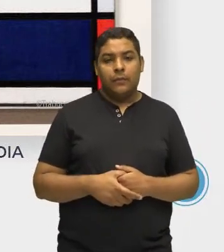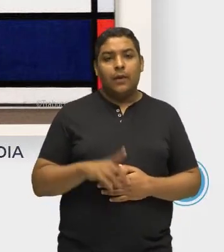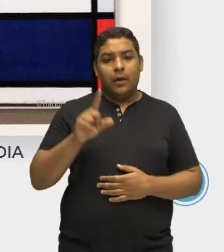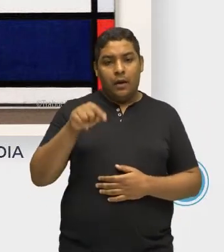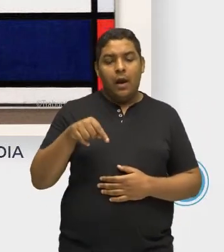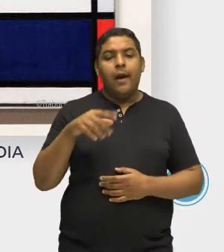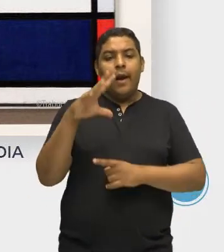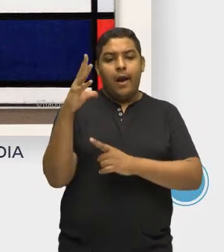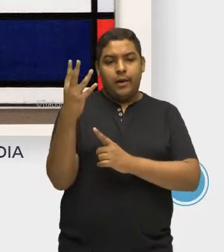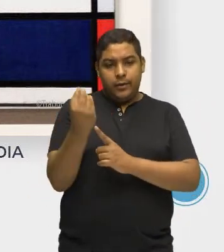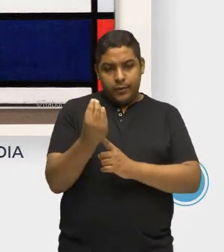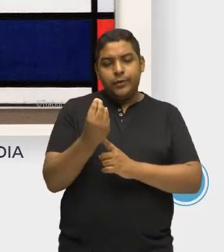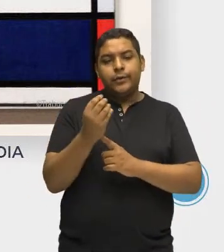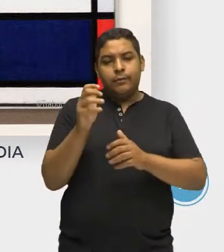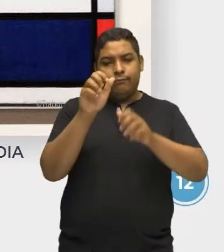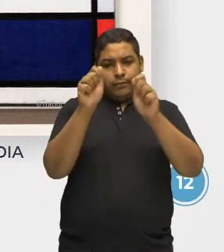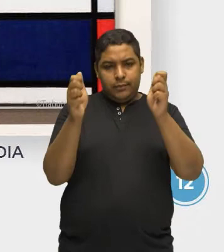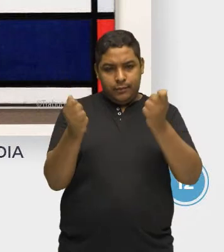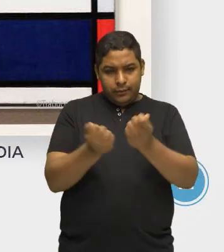nós temos o primeiro